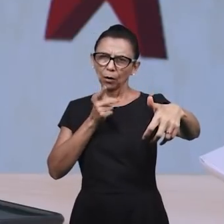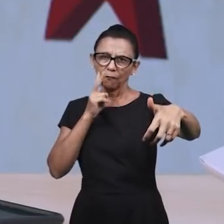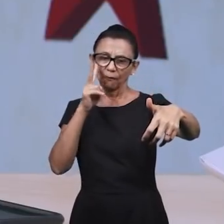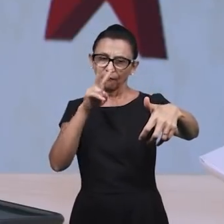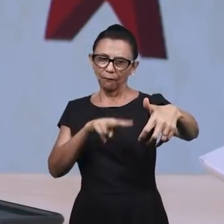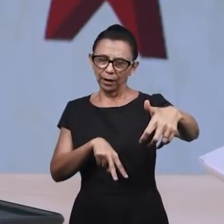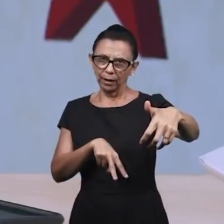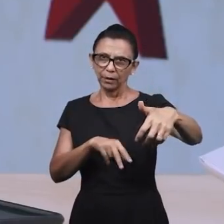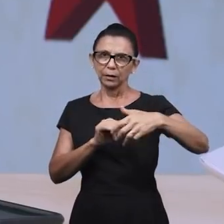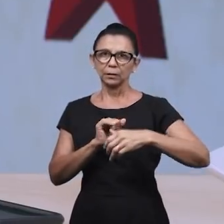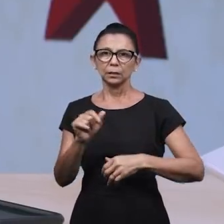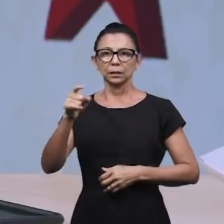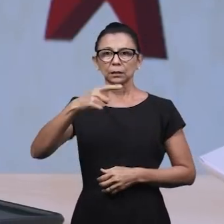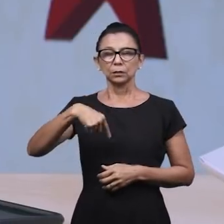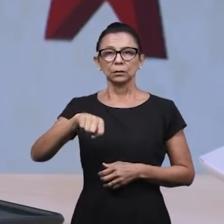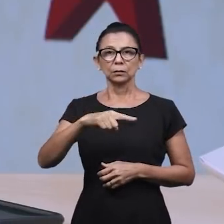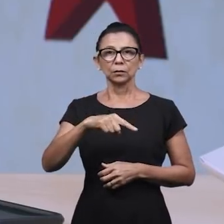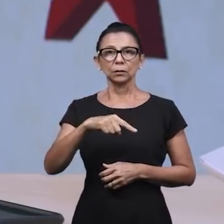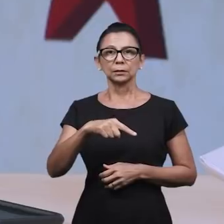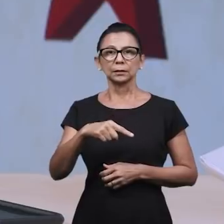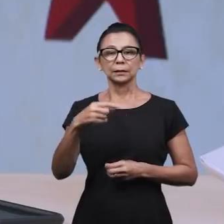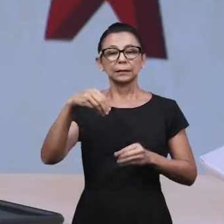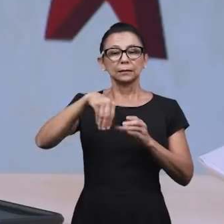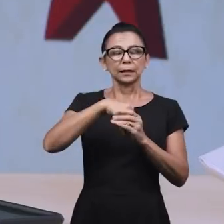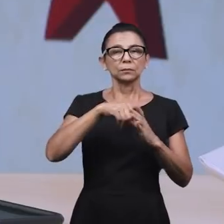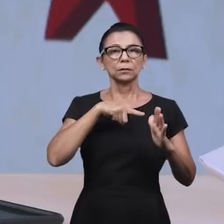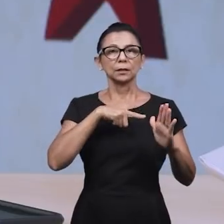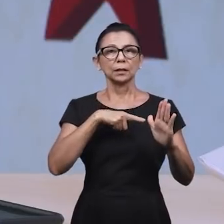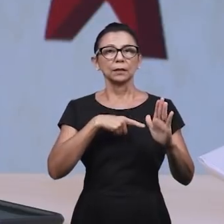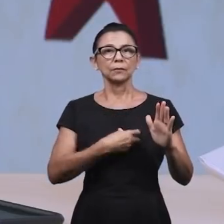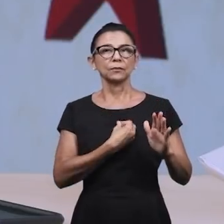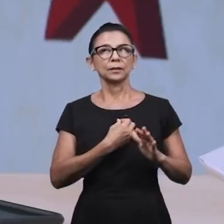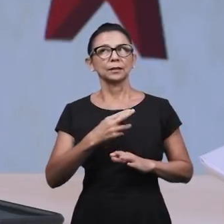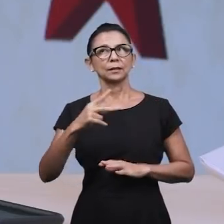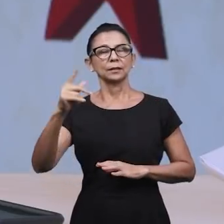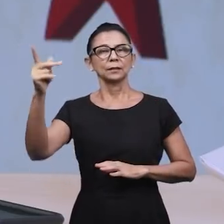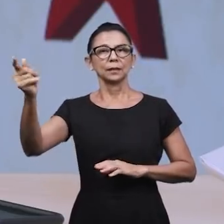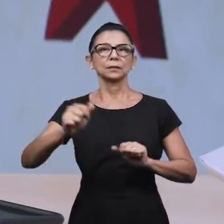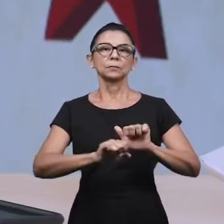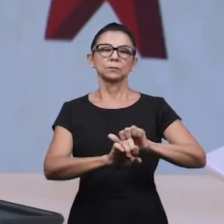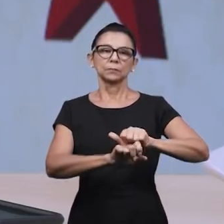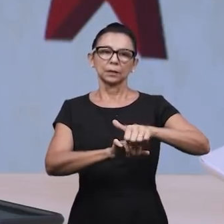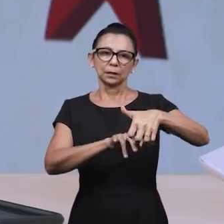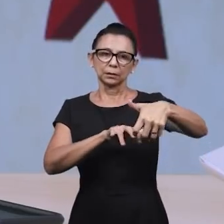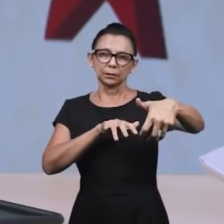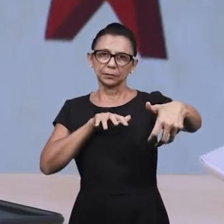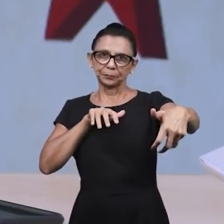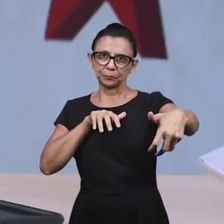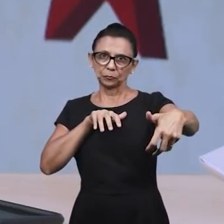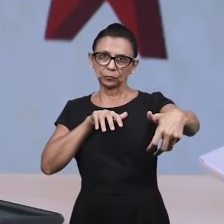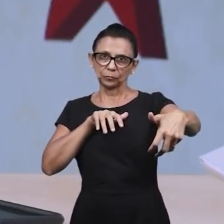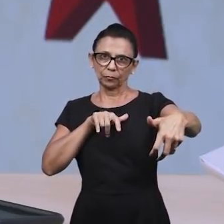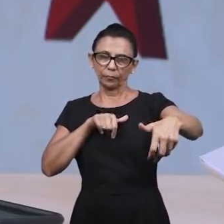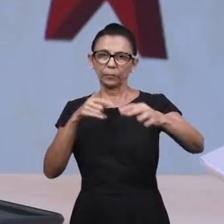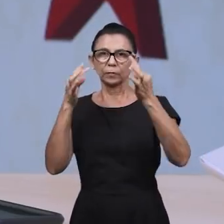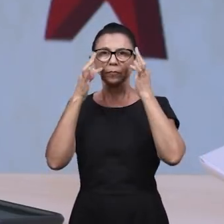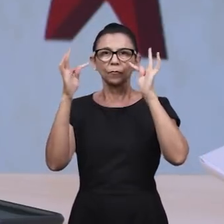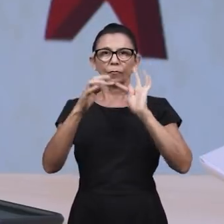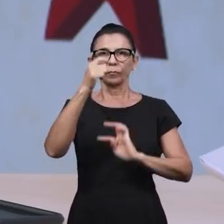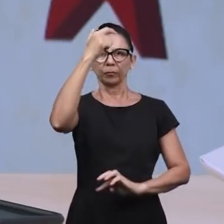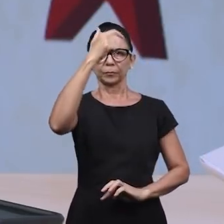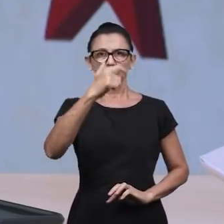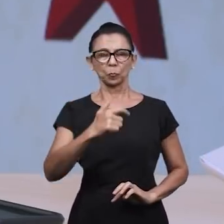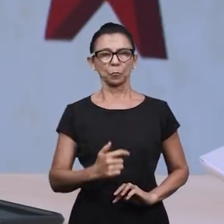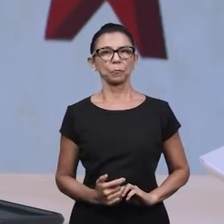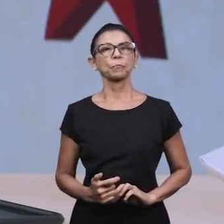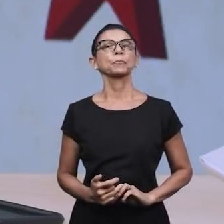cuidais ter nelas a vida eterna, e são elas, as Escrituras, que de mim testificam. O